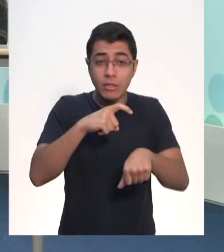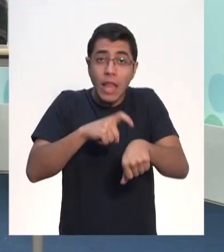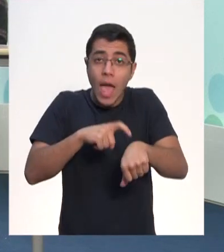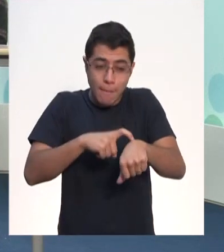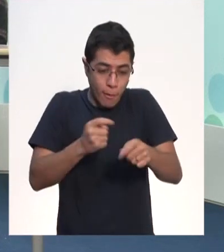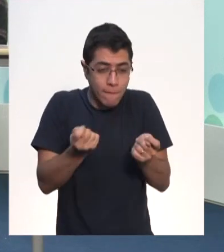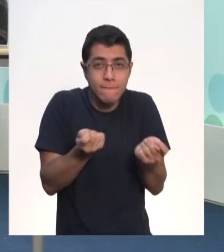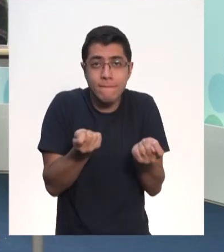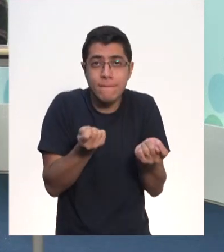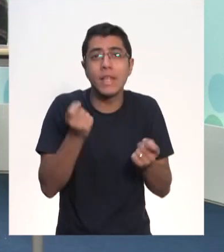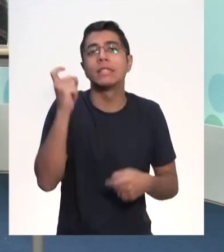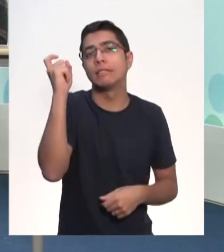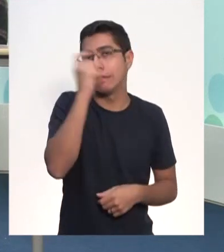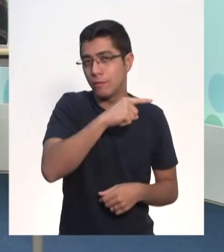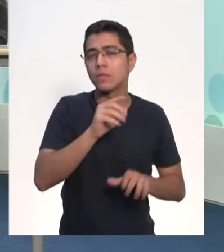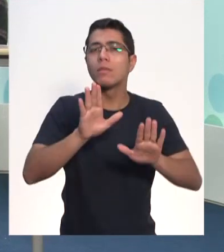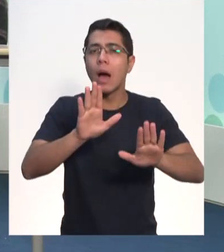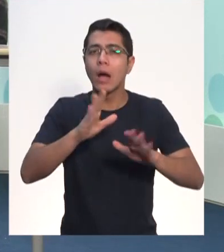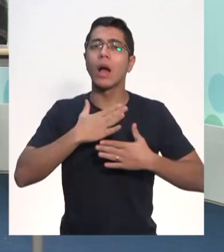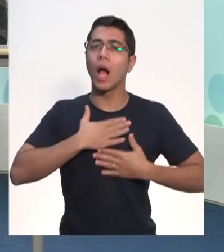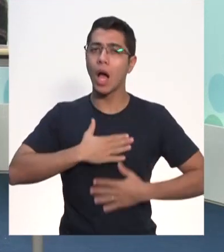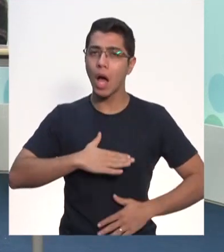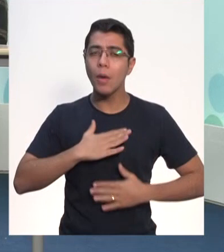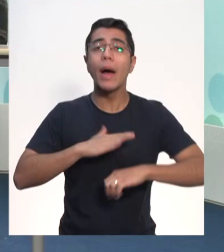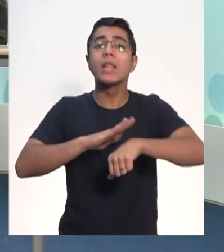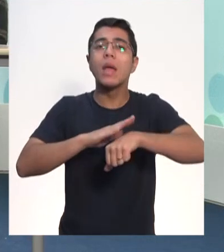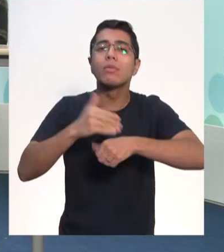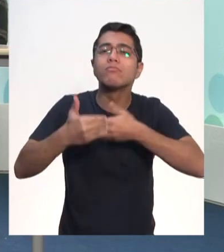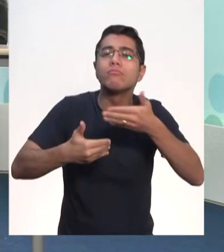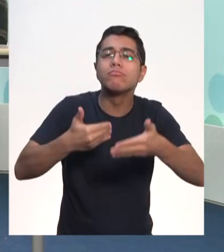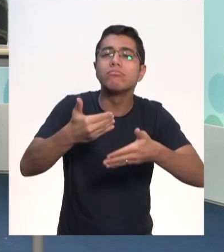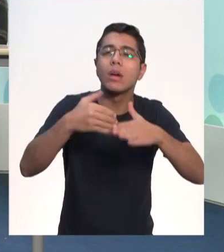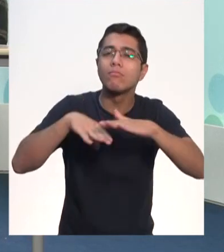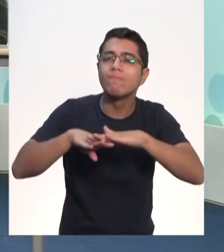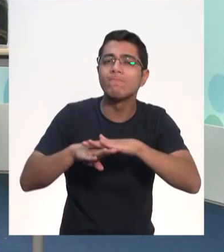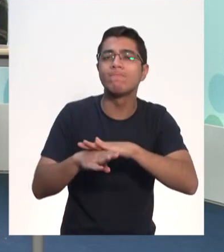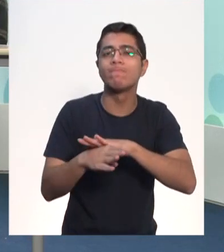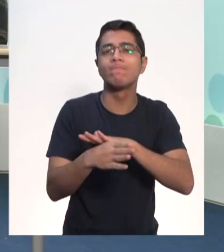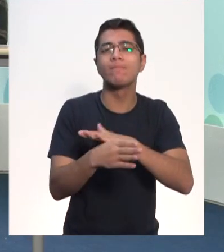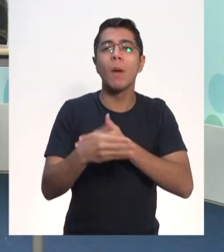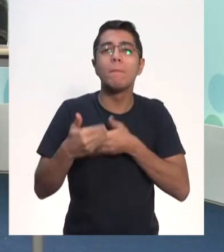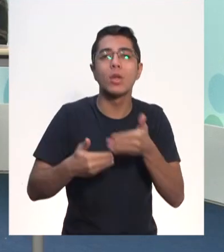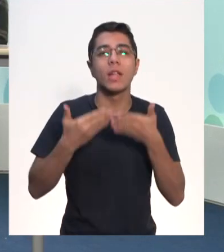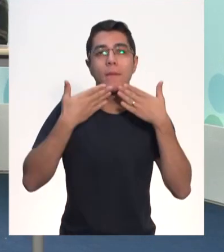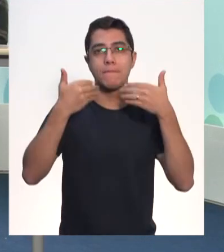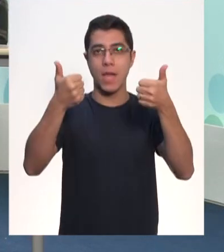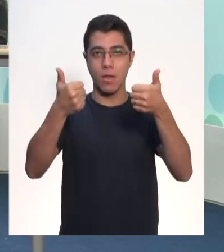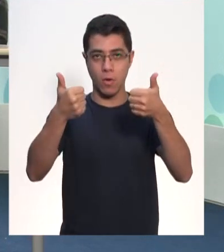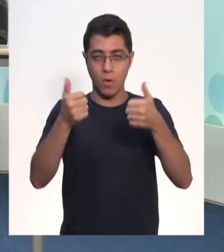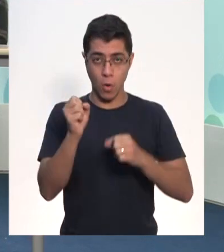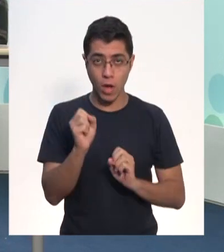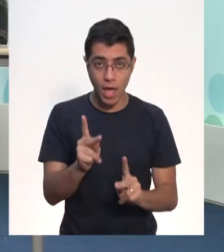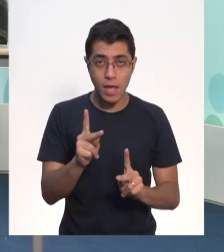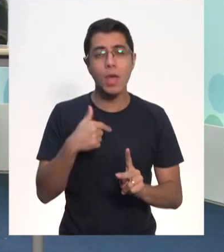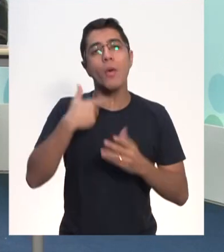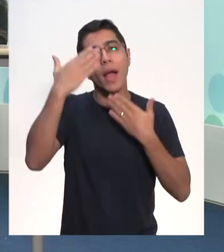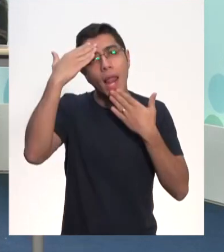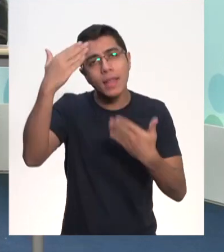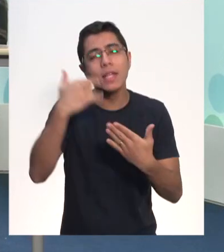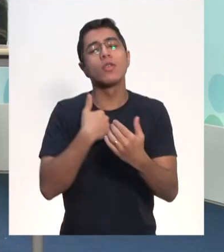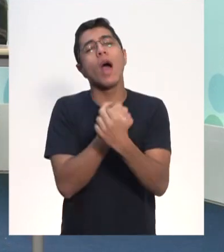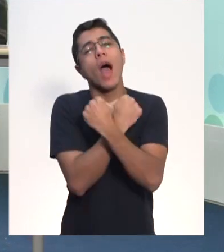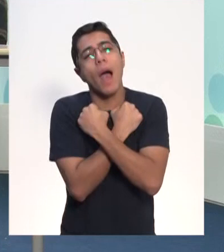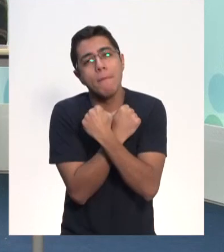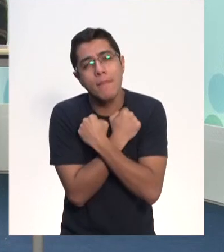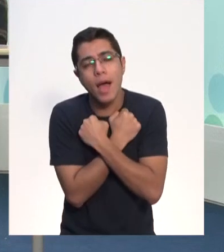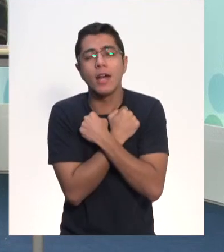a ideia é que a gente vá aprimorando, que a gente vá aperfeiçoando esse processo. Então, agradeço, deixo um abraço muito carinhoso a todos vocês, que